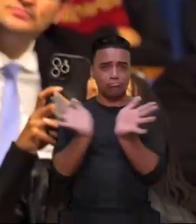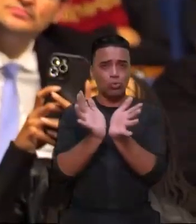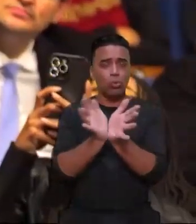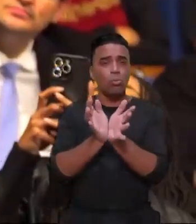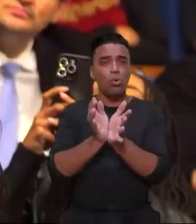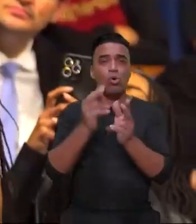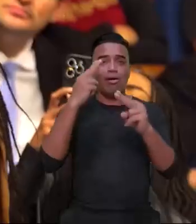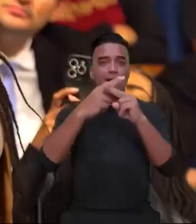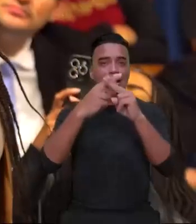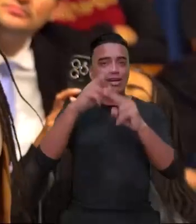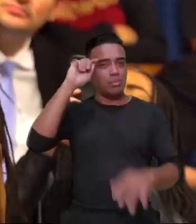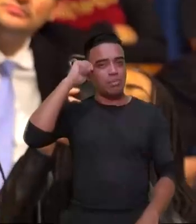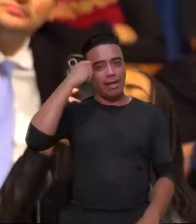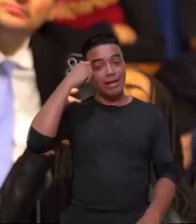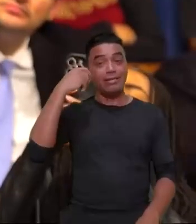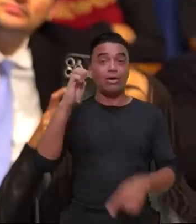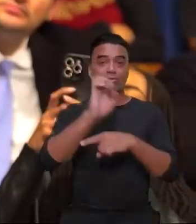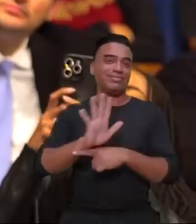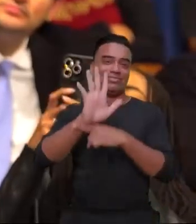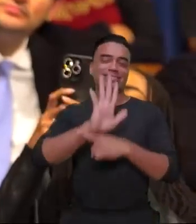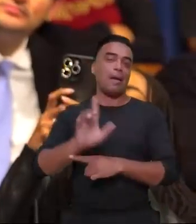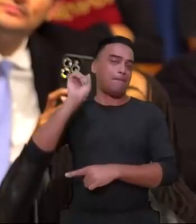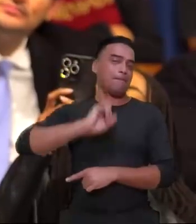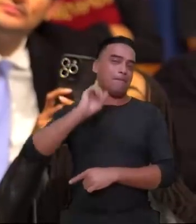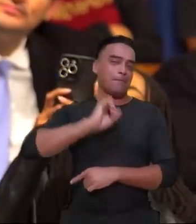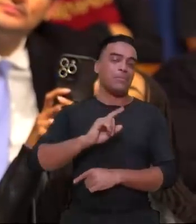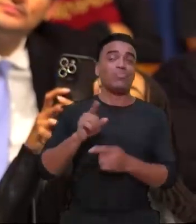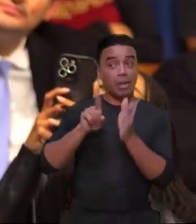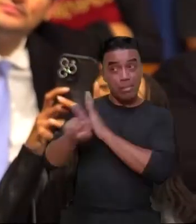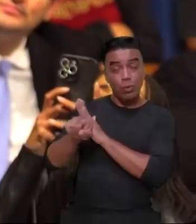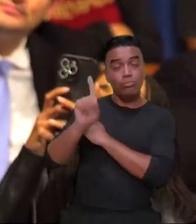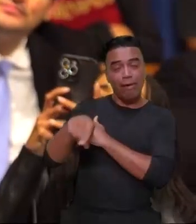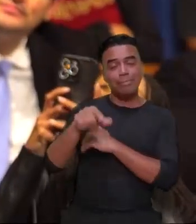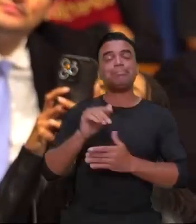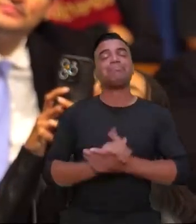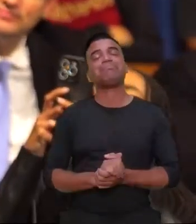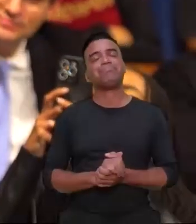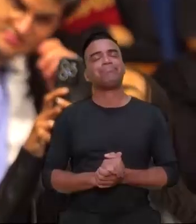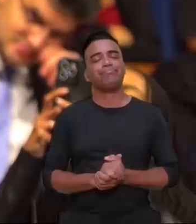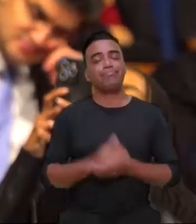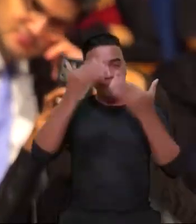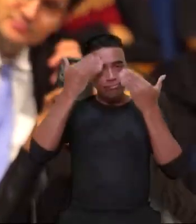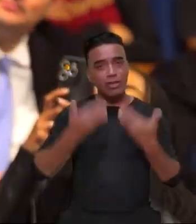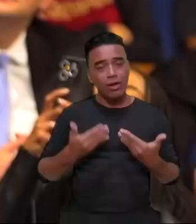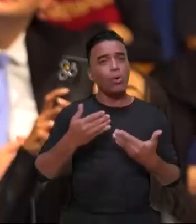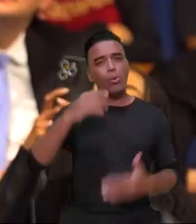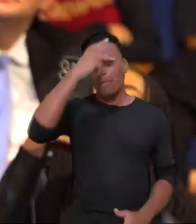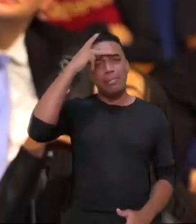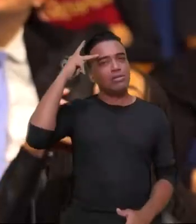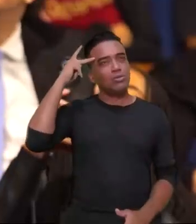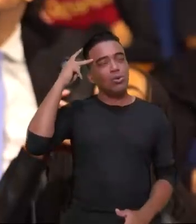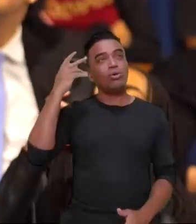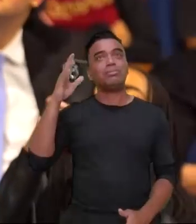Preta e sou de Minas Gerais. E a minha pergunta para você é a seguinte: eu sou uma pessoa que tive